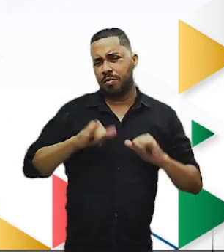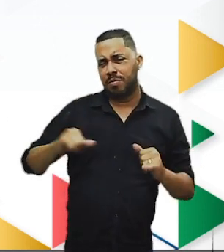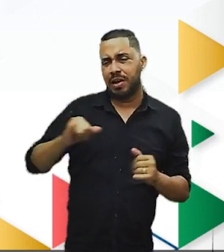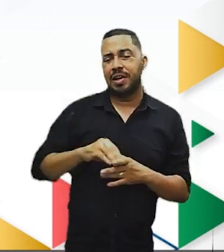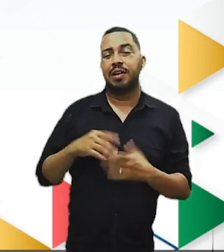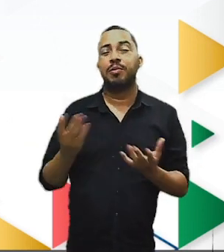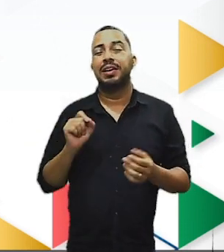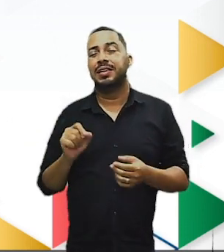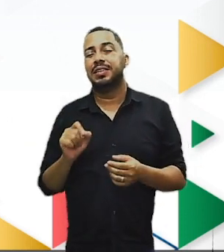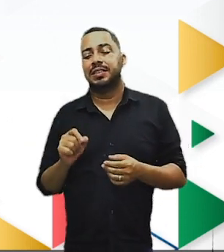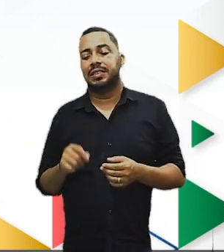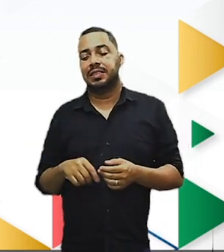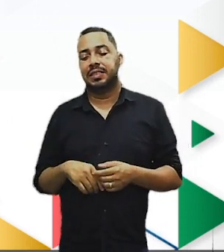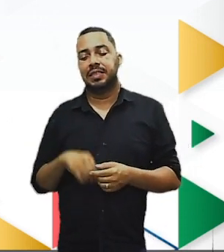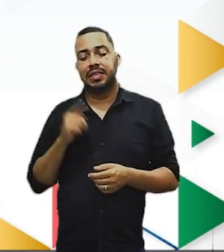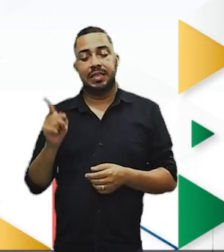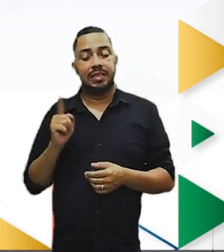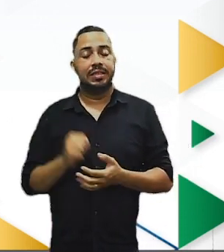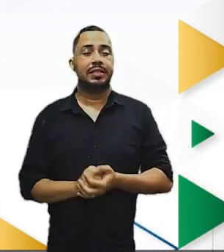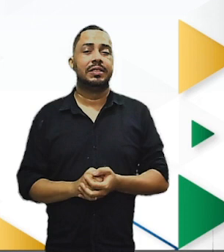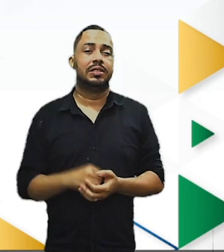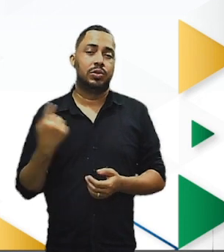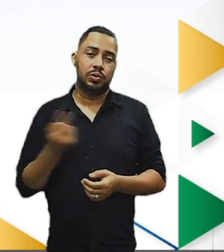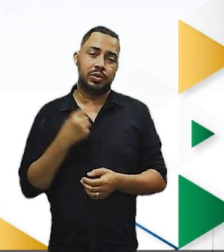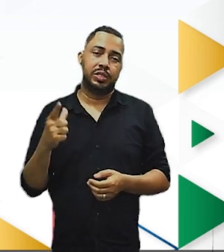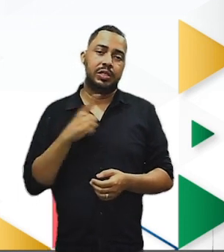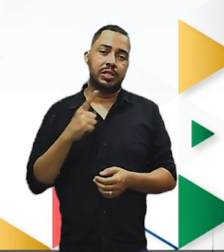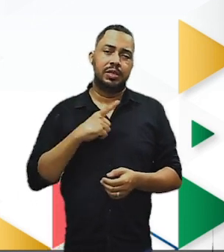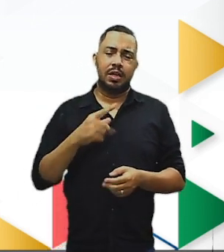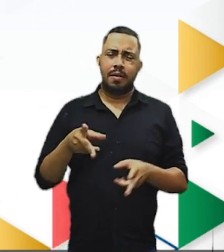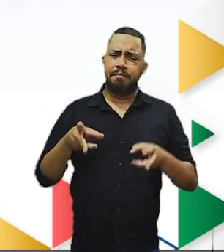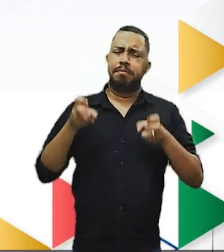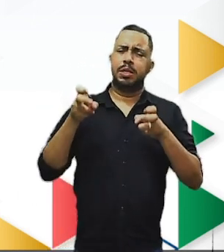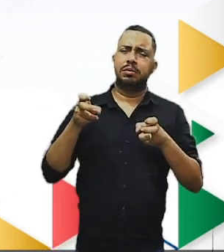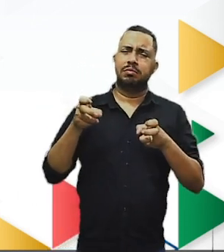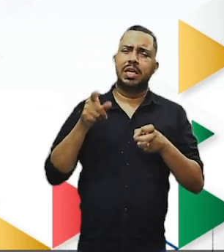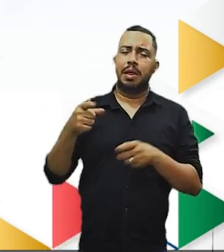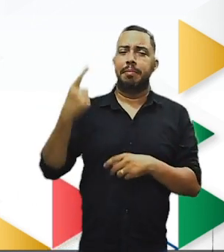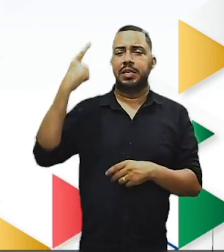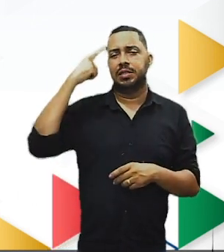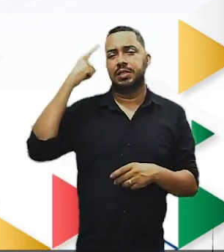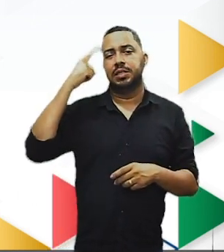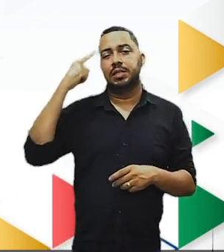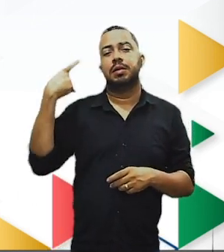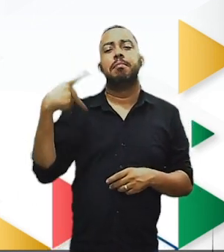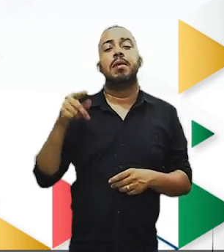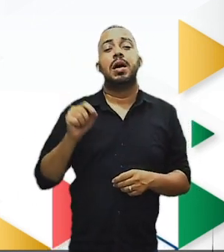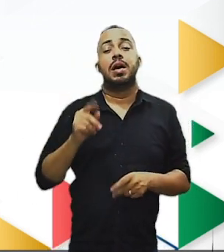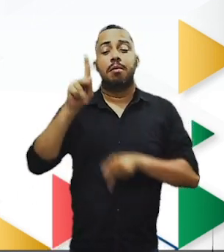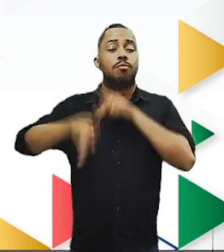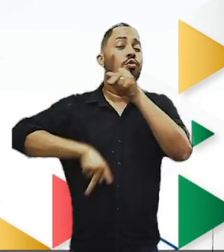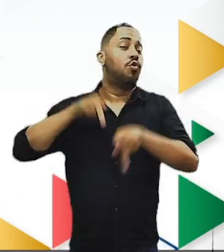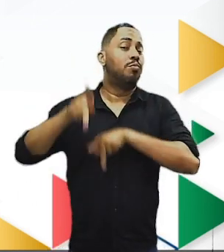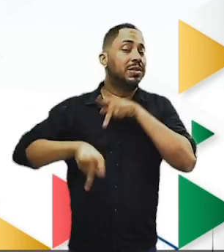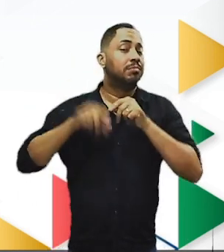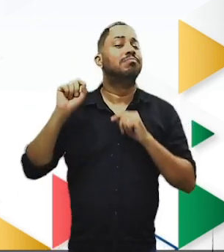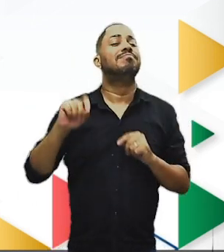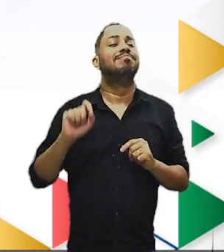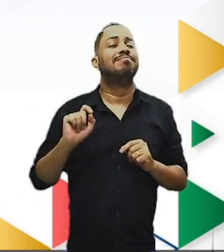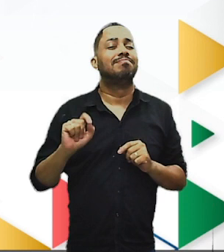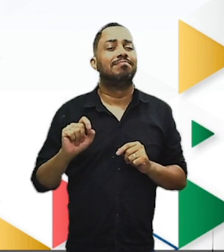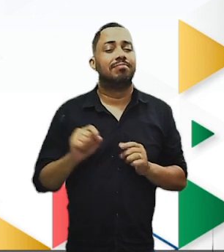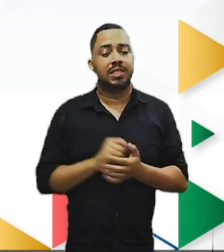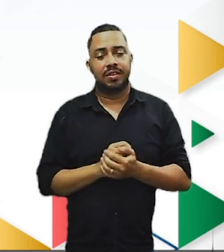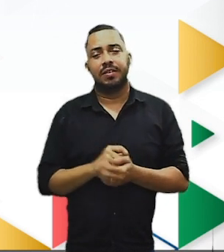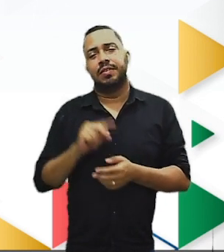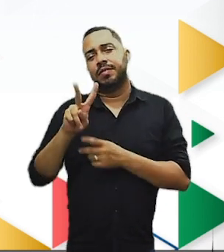temos? Essa propaganda aqui, que nós podemos observar, ela é pensada para um público, o quê? Vegano,